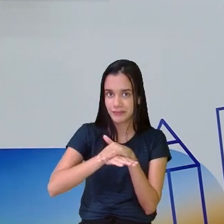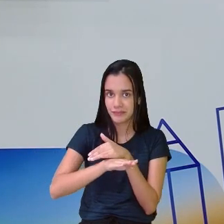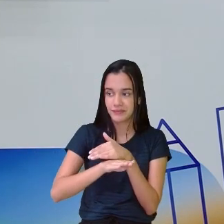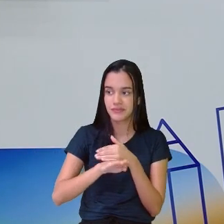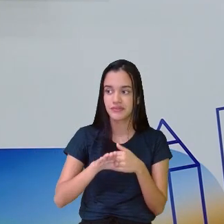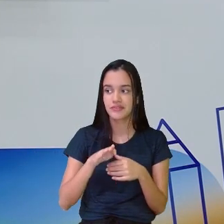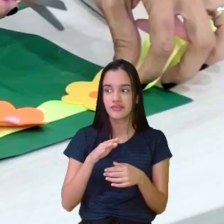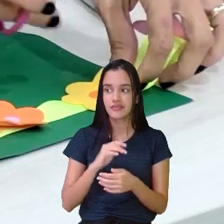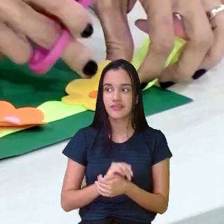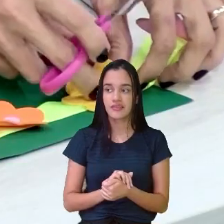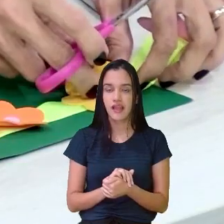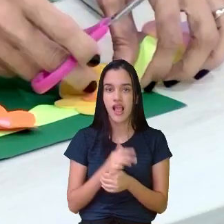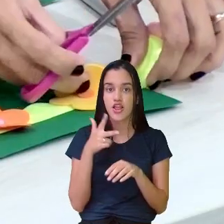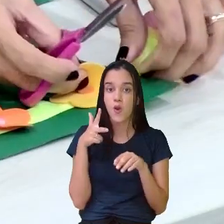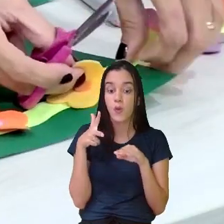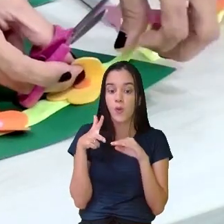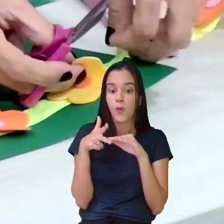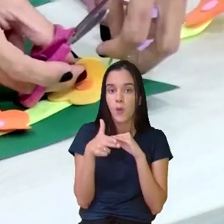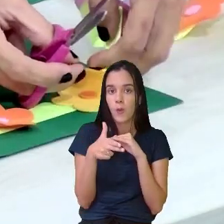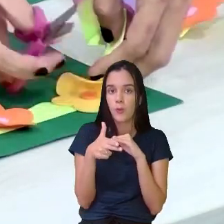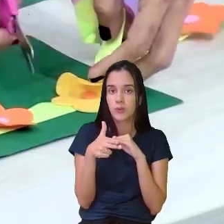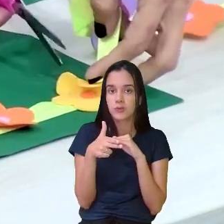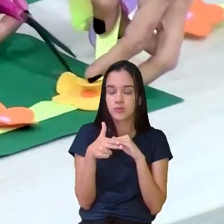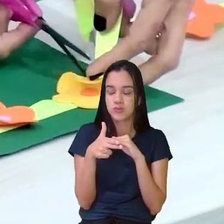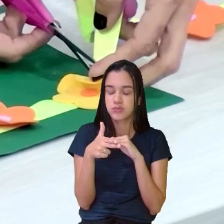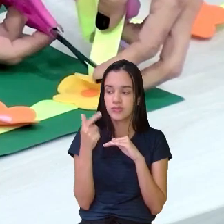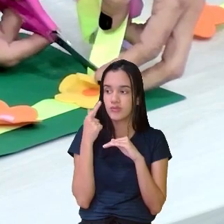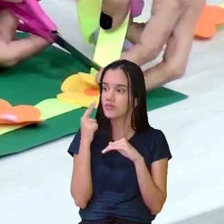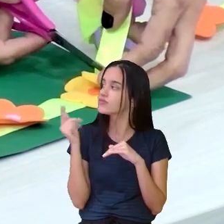Aqui eu corto essa fita para não ficar aparecendo aqui, ó.